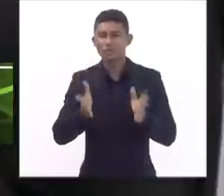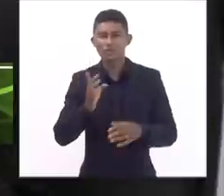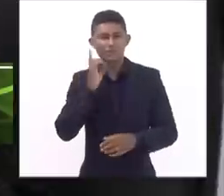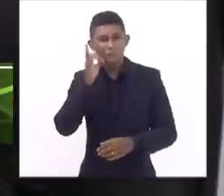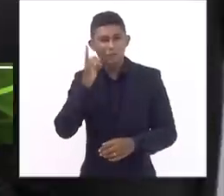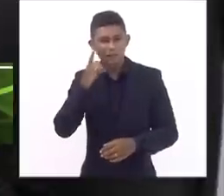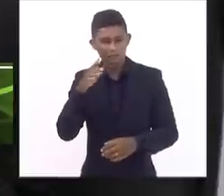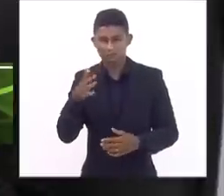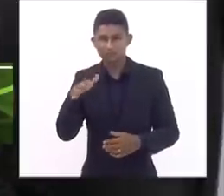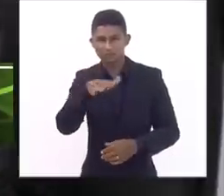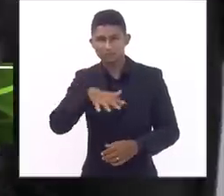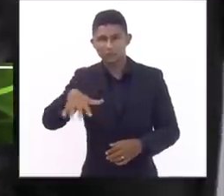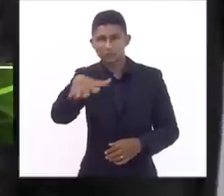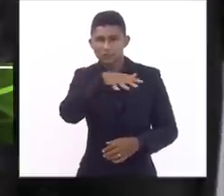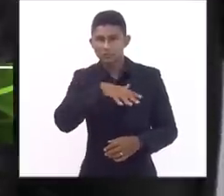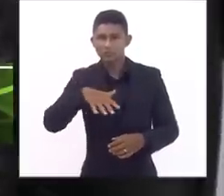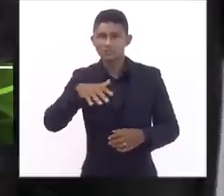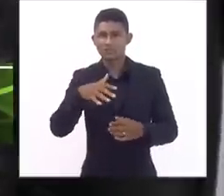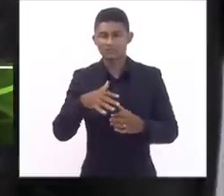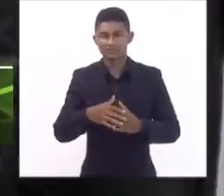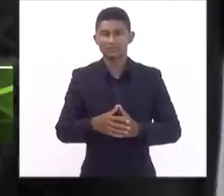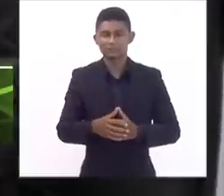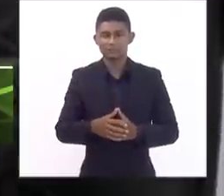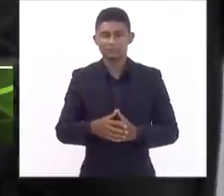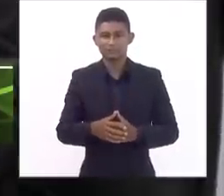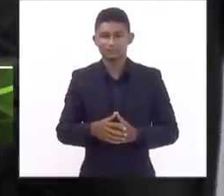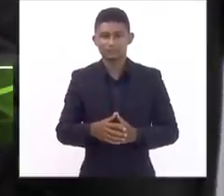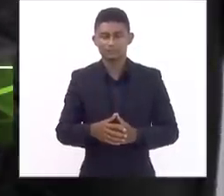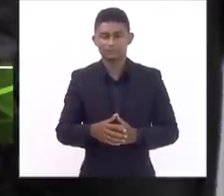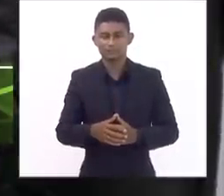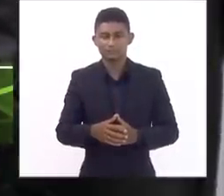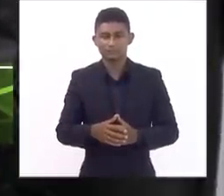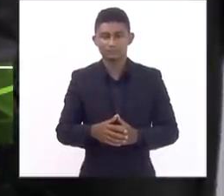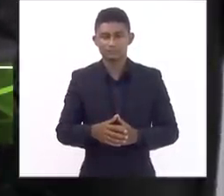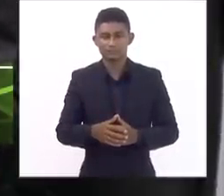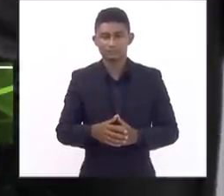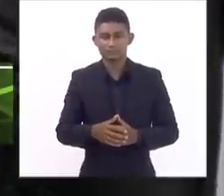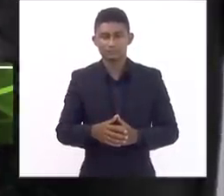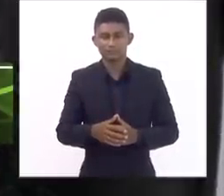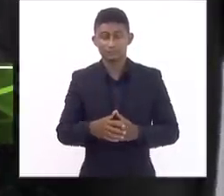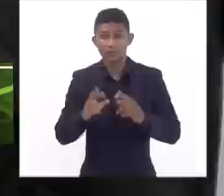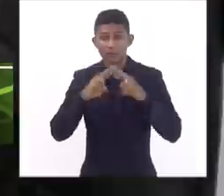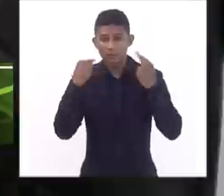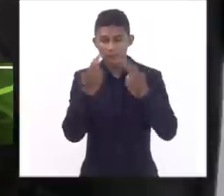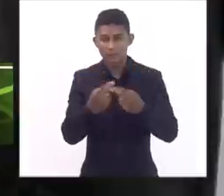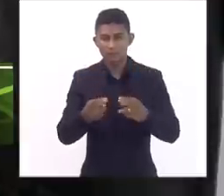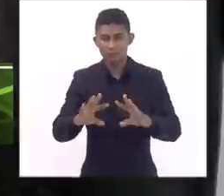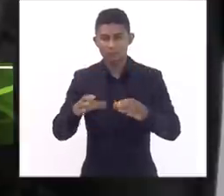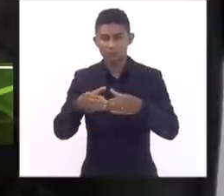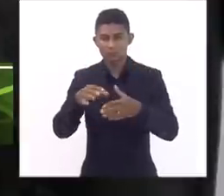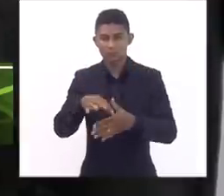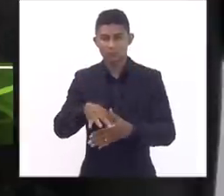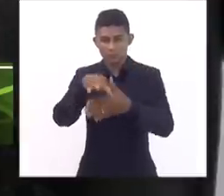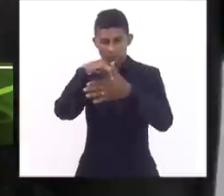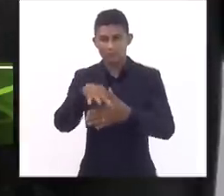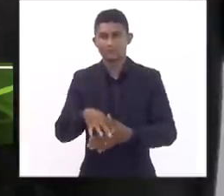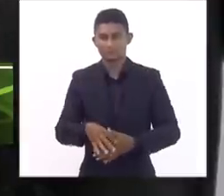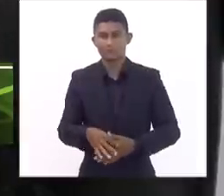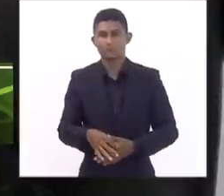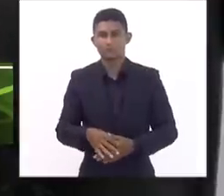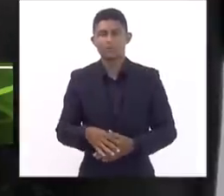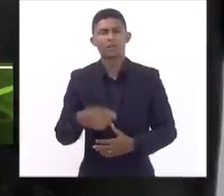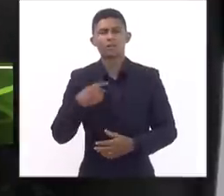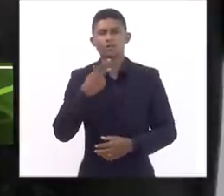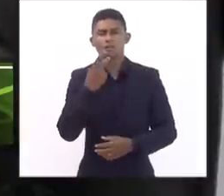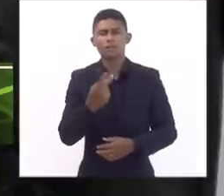subsequente à reunião do Colégio de Líderes, e eu havia dito que não havia o